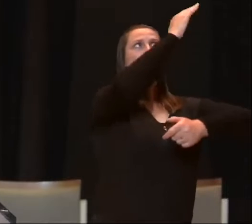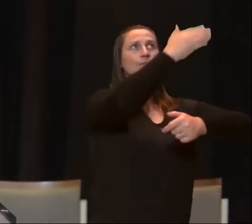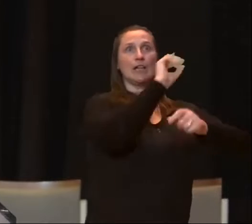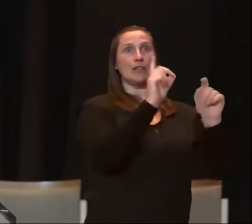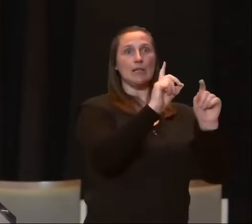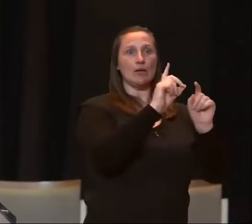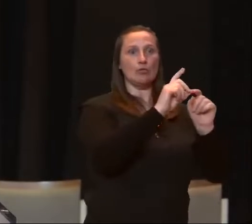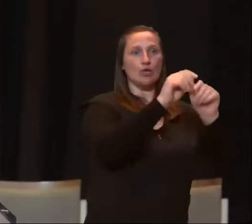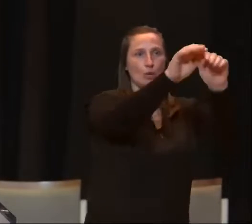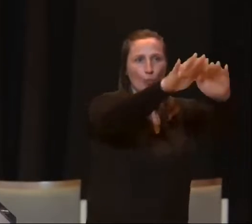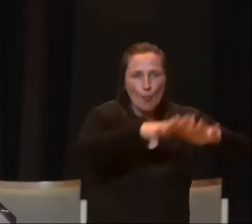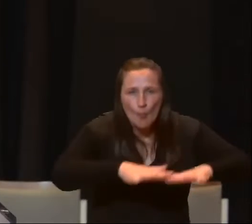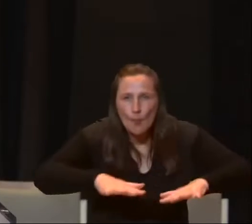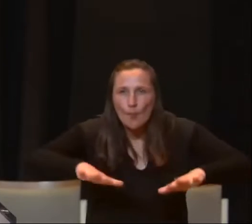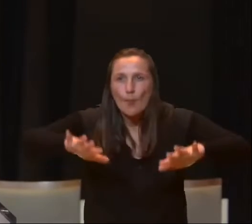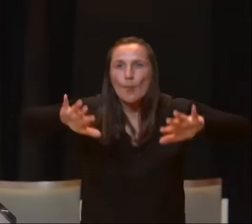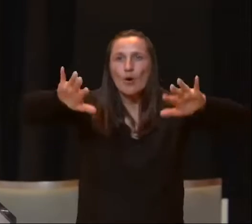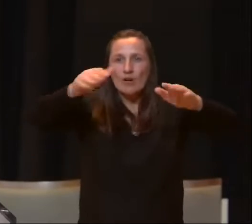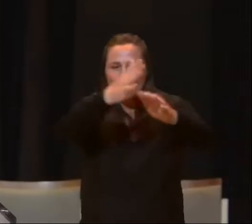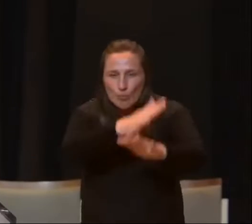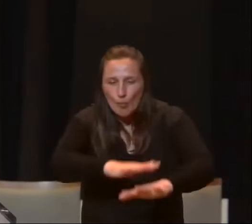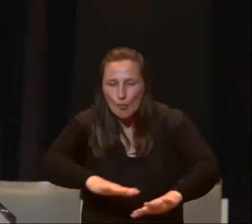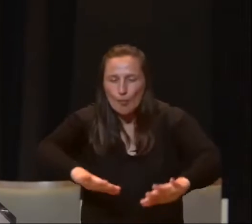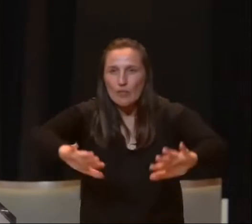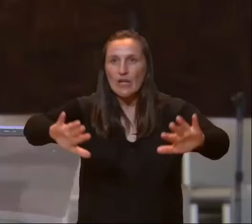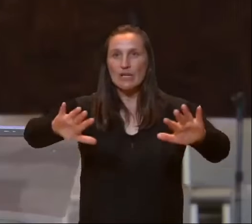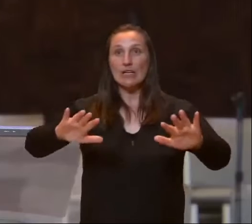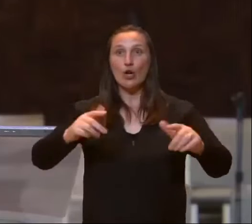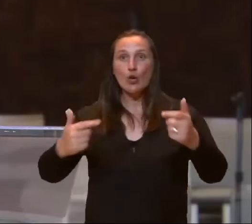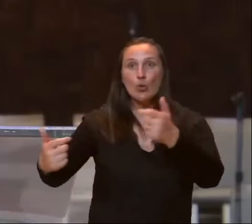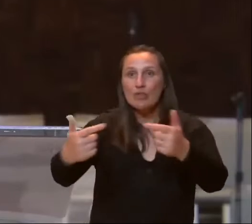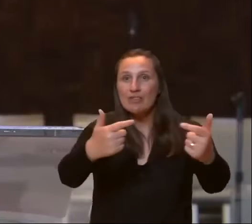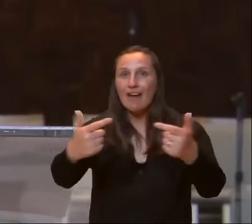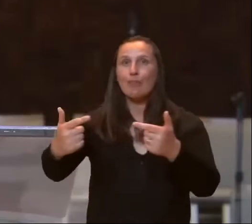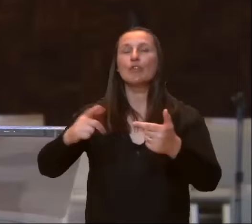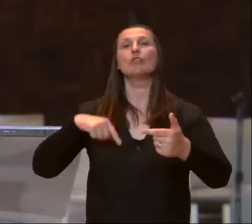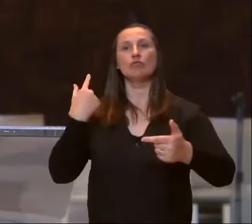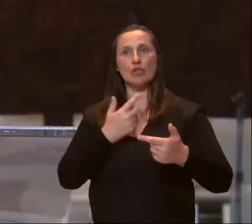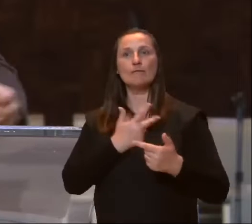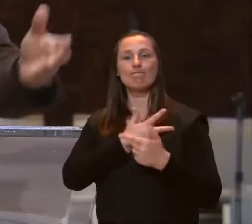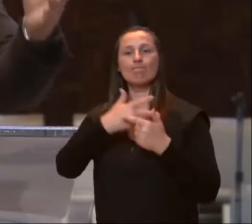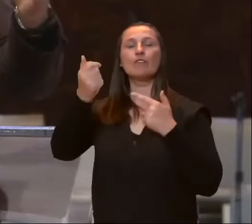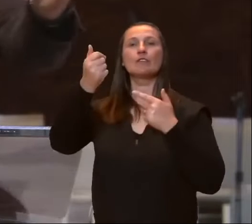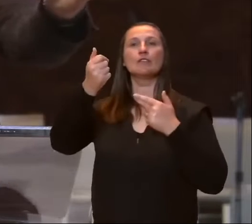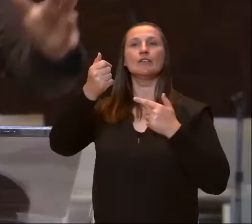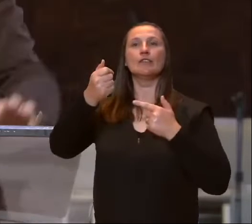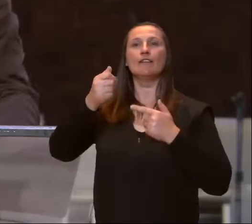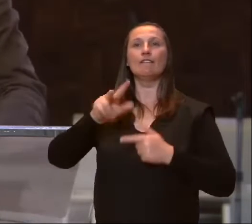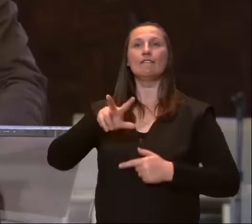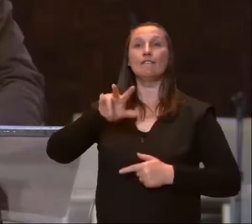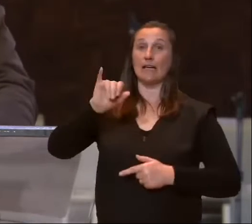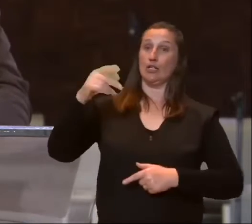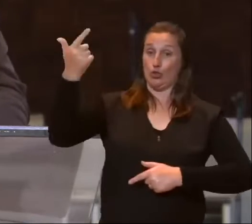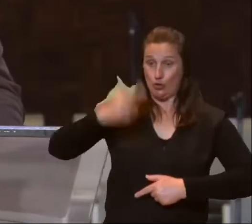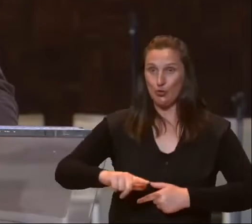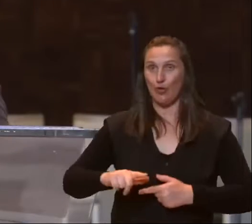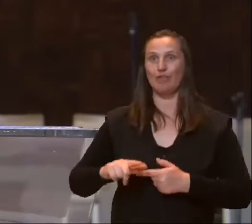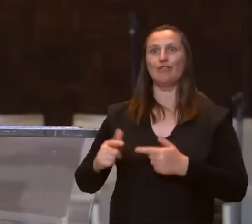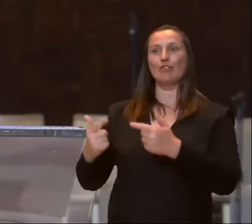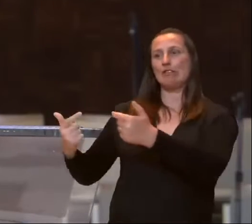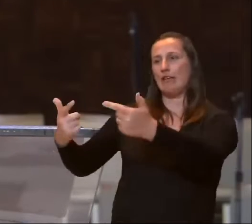Deus das montanhas. Se nós lutarmos nos vales, seremos bem-sucedidos. E fizeram guerra de